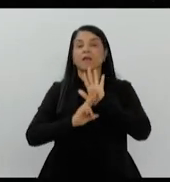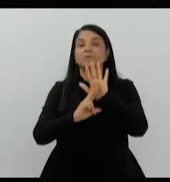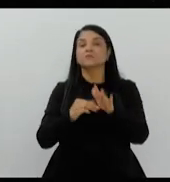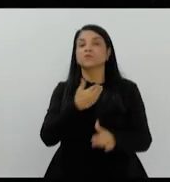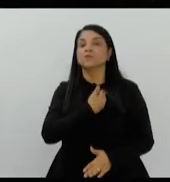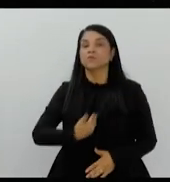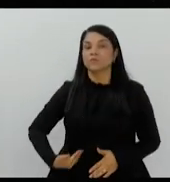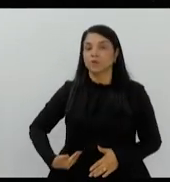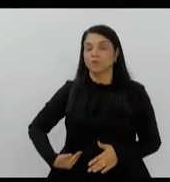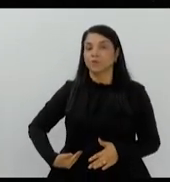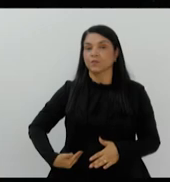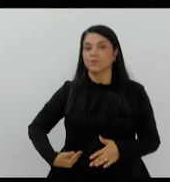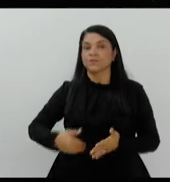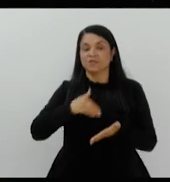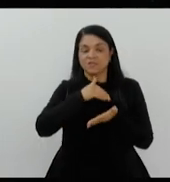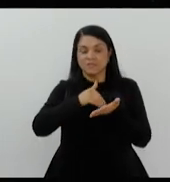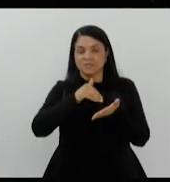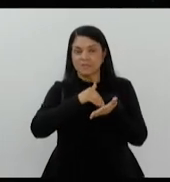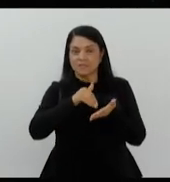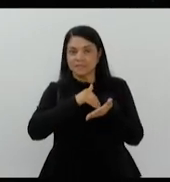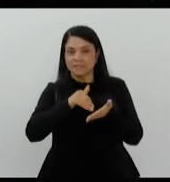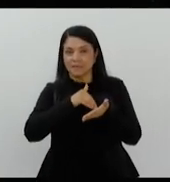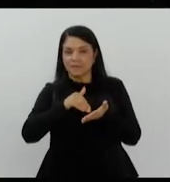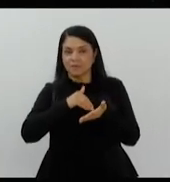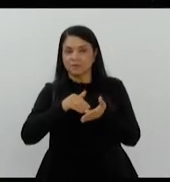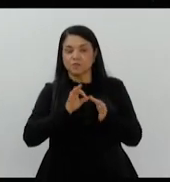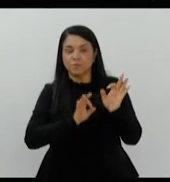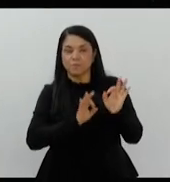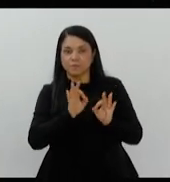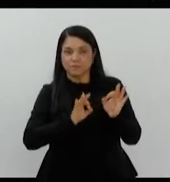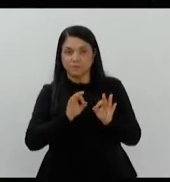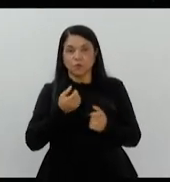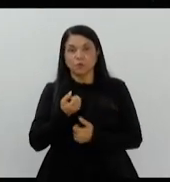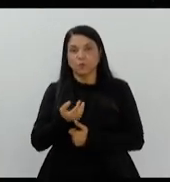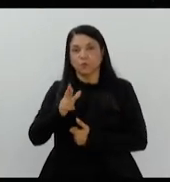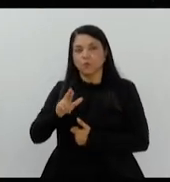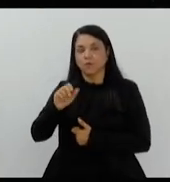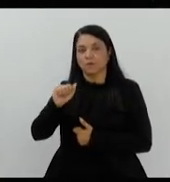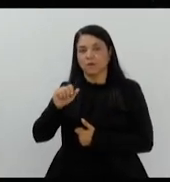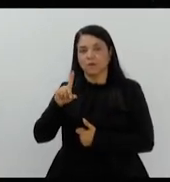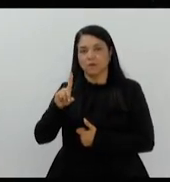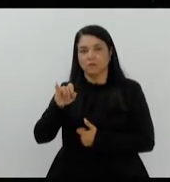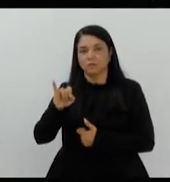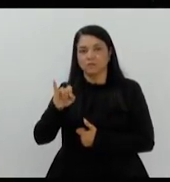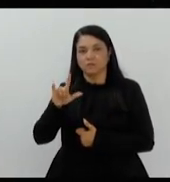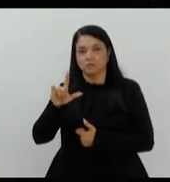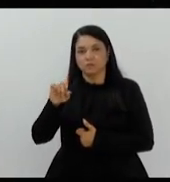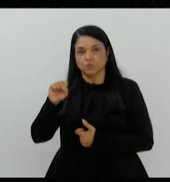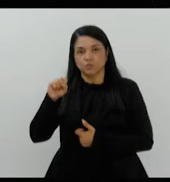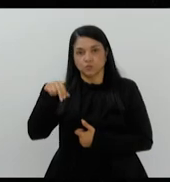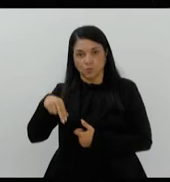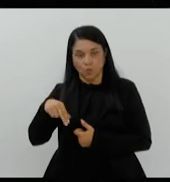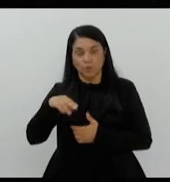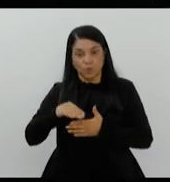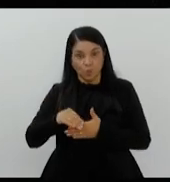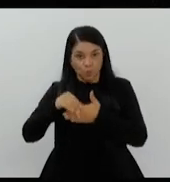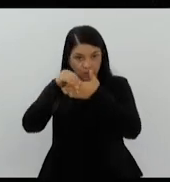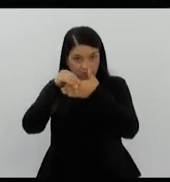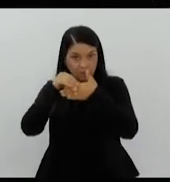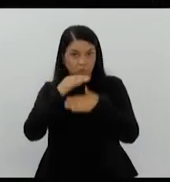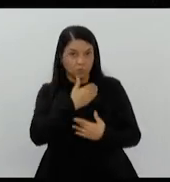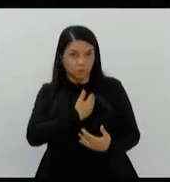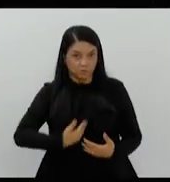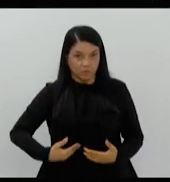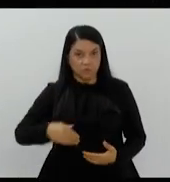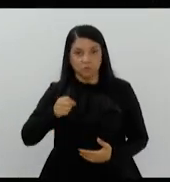o secretário de Planejamento, doutor Adilson. Líder do governo era doutor Serginho,